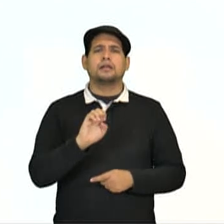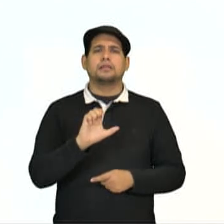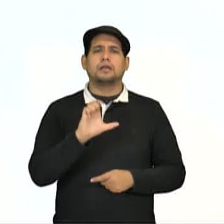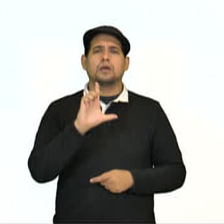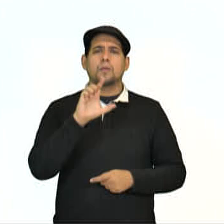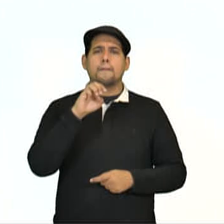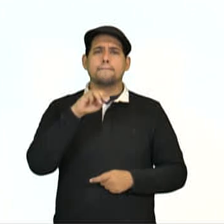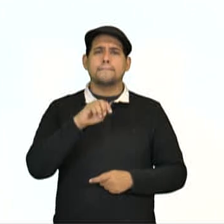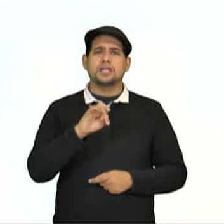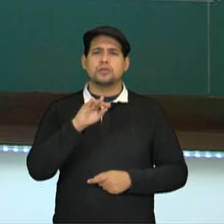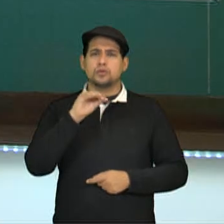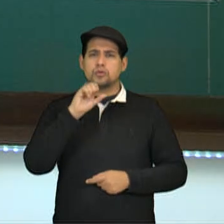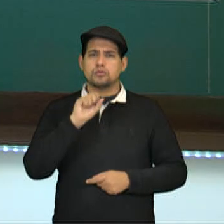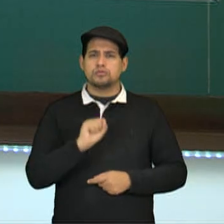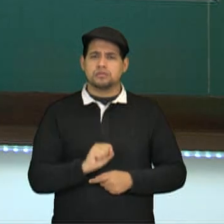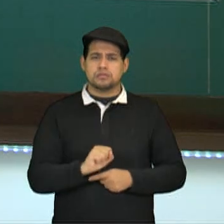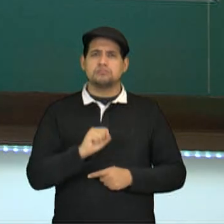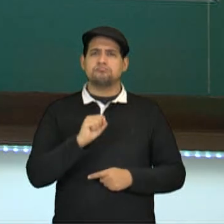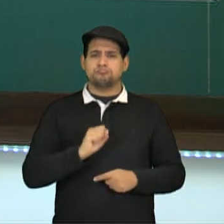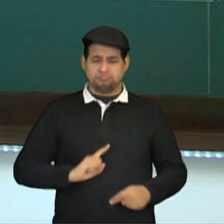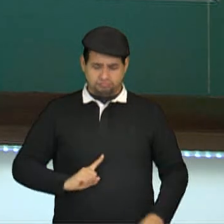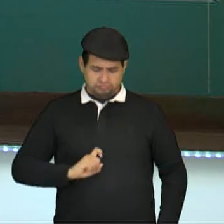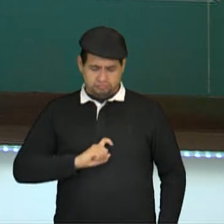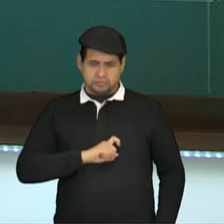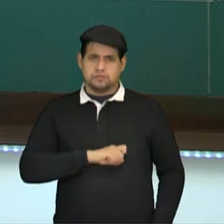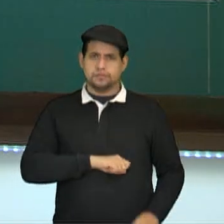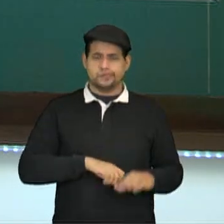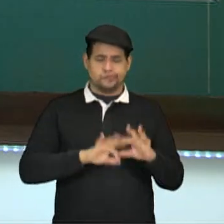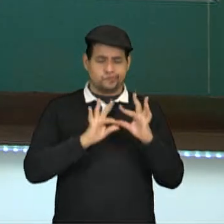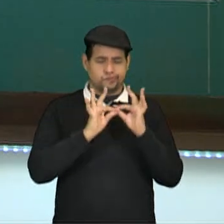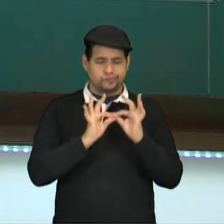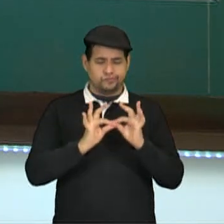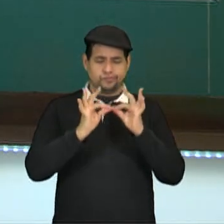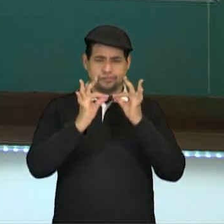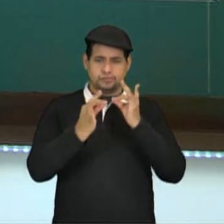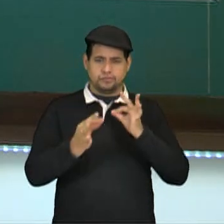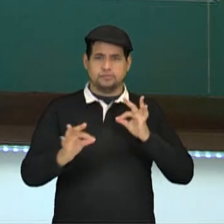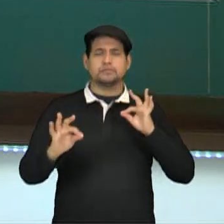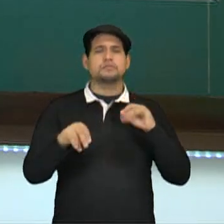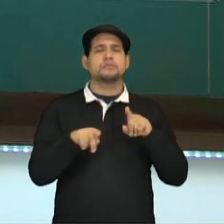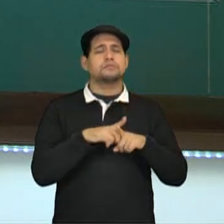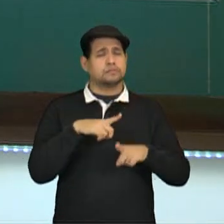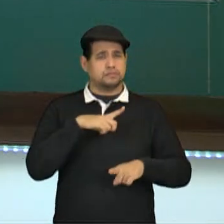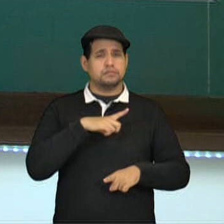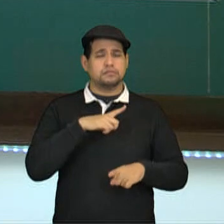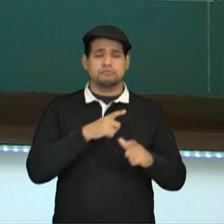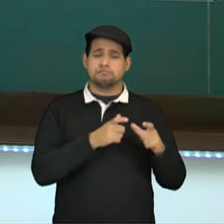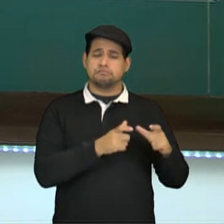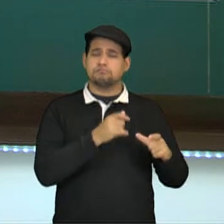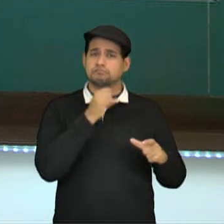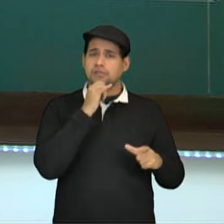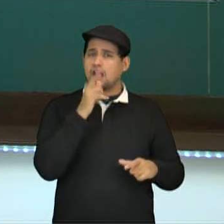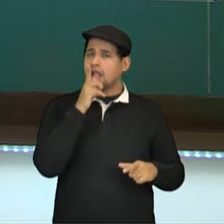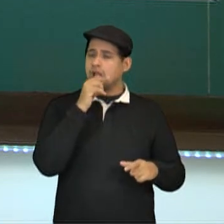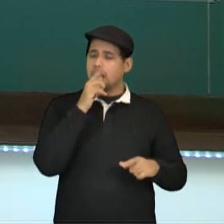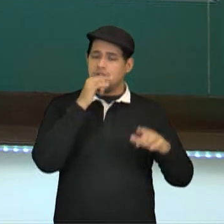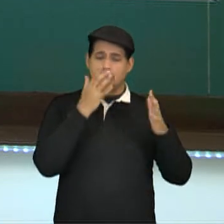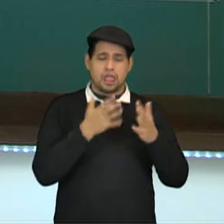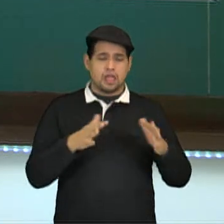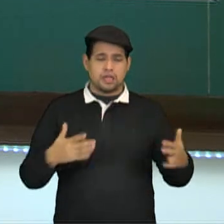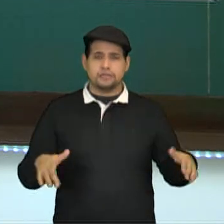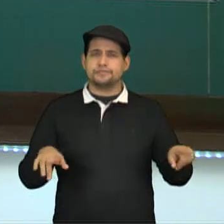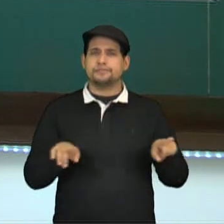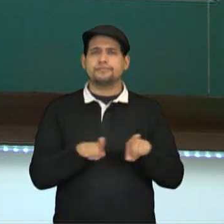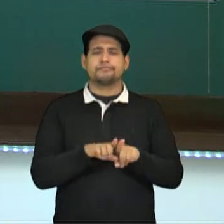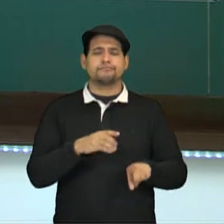aqueles vermes achatados? Sim, eles também estão num ambiente como esse, ambiente aquático. São de